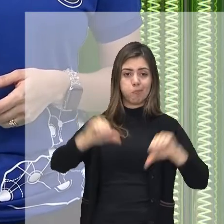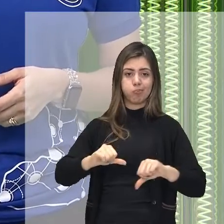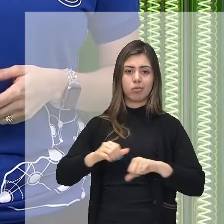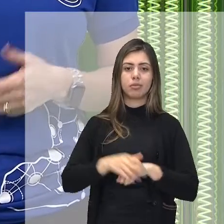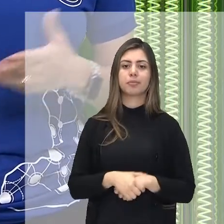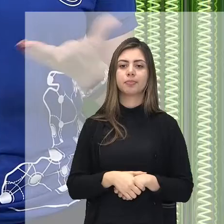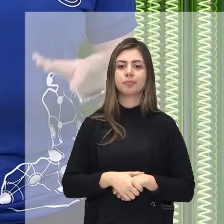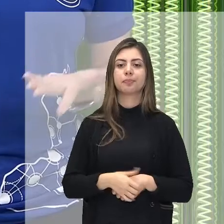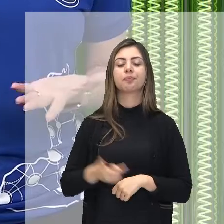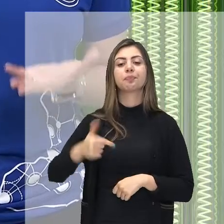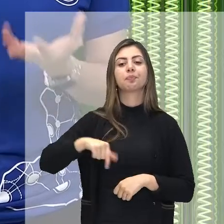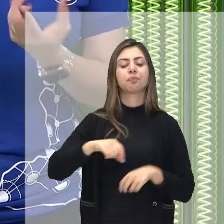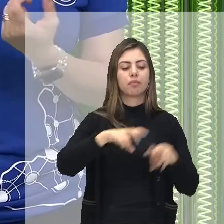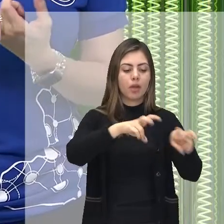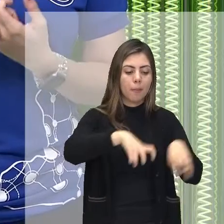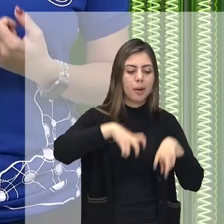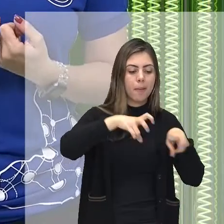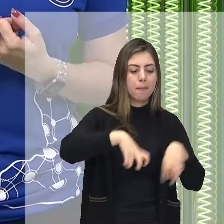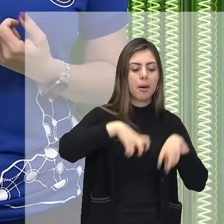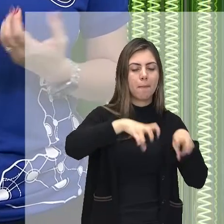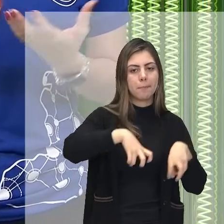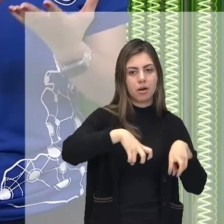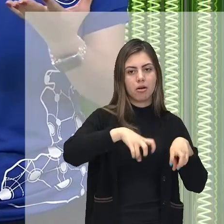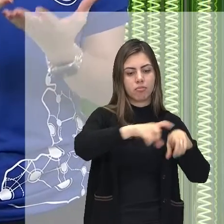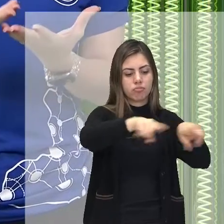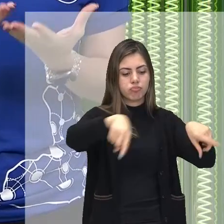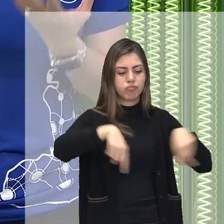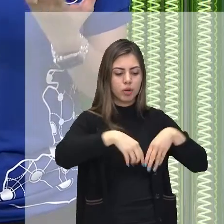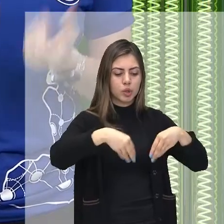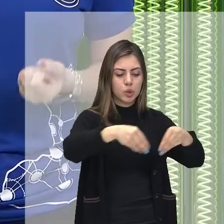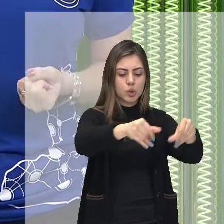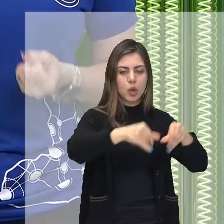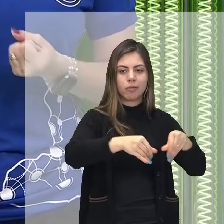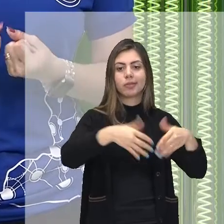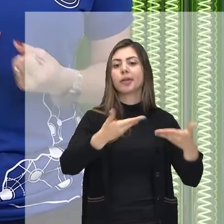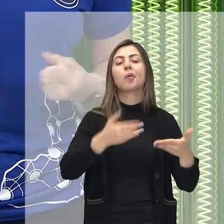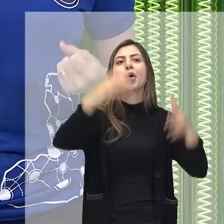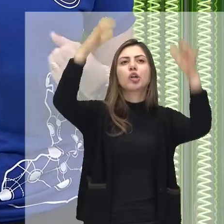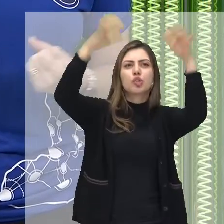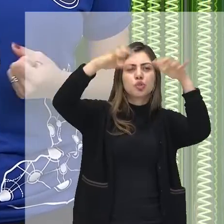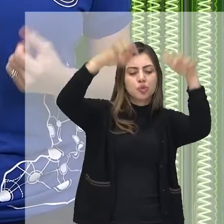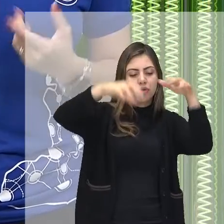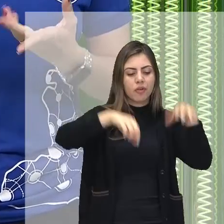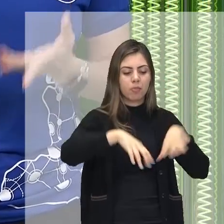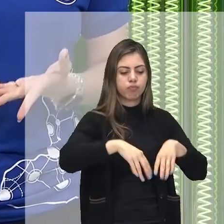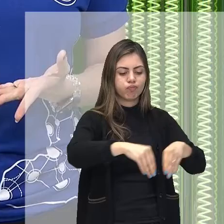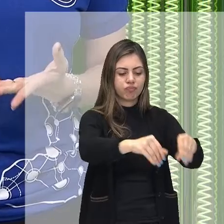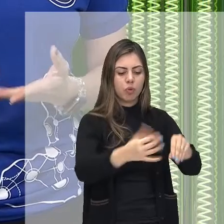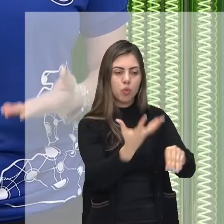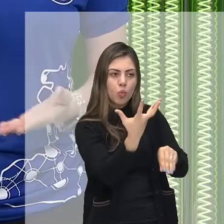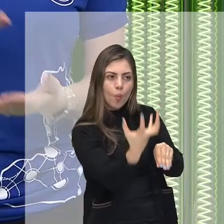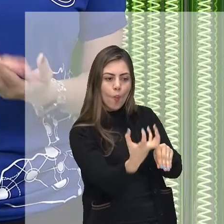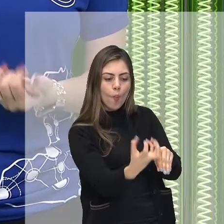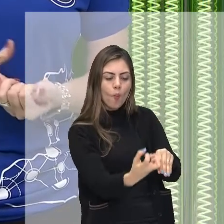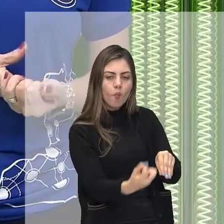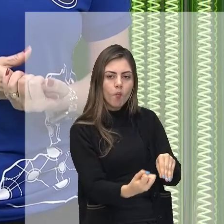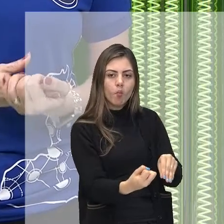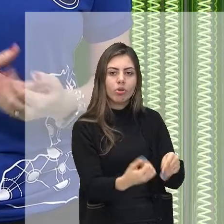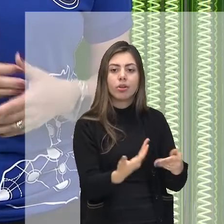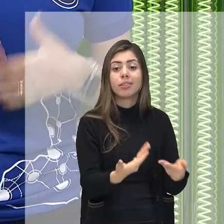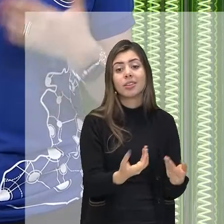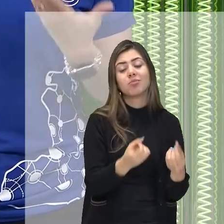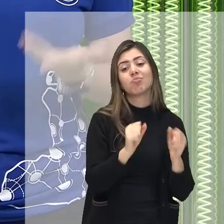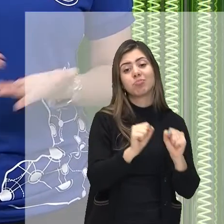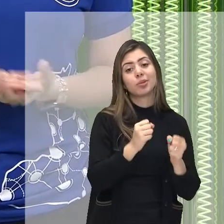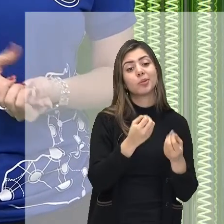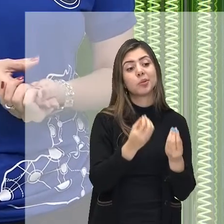Prejuízos à agricultura, principalmente por conta do solo, essa chuva vai penetrar no solo, então esse ácido pode afetar